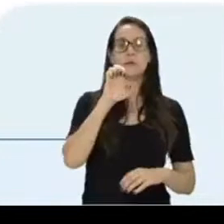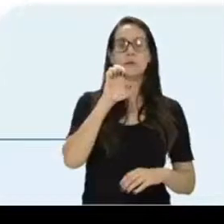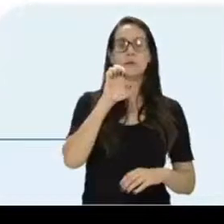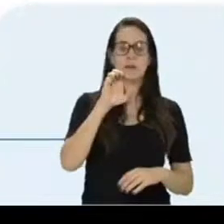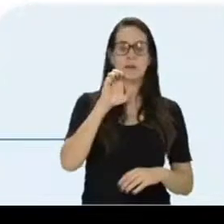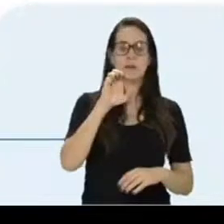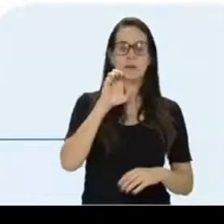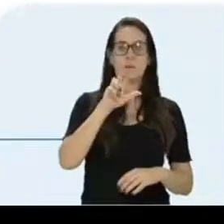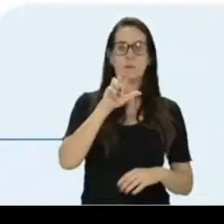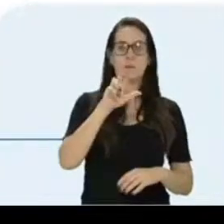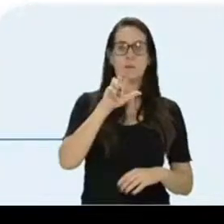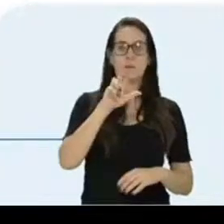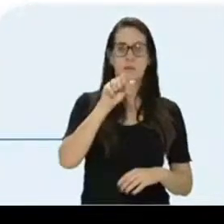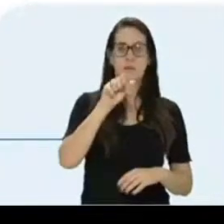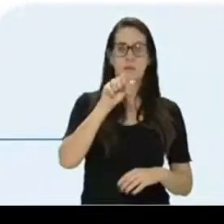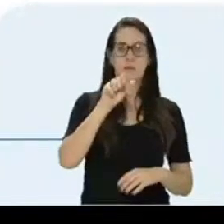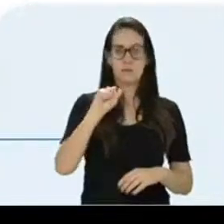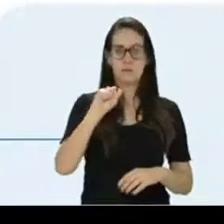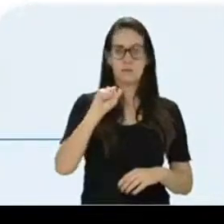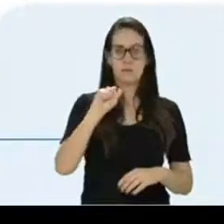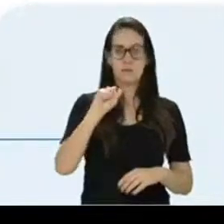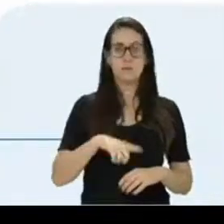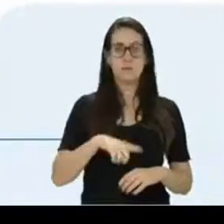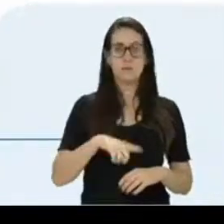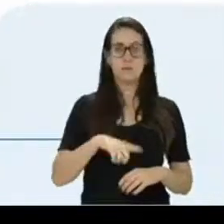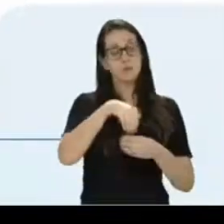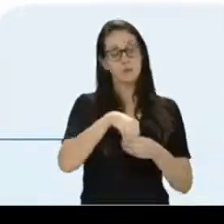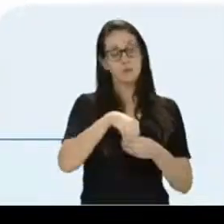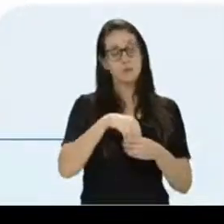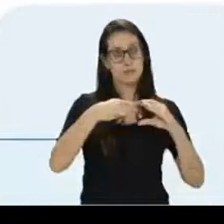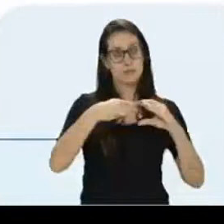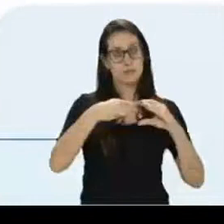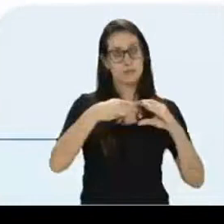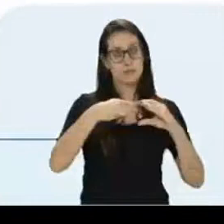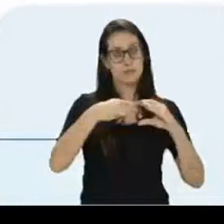também formados por células procariontes.